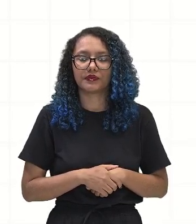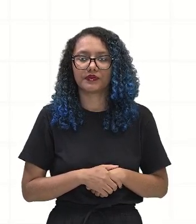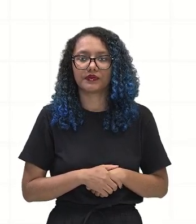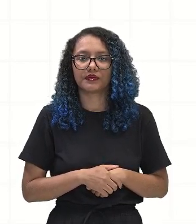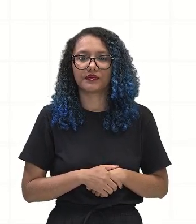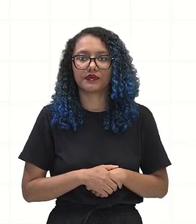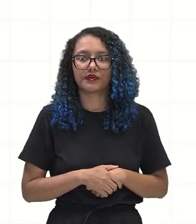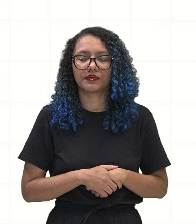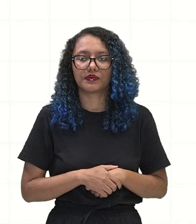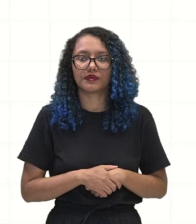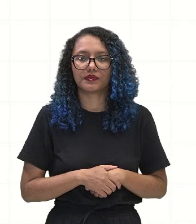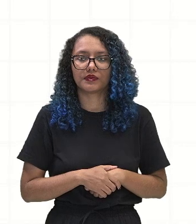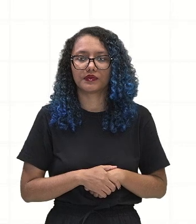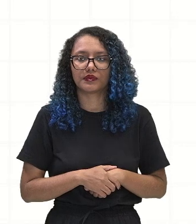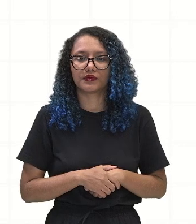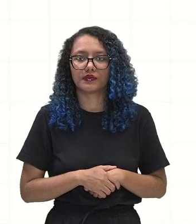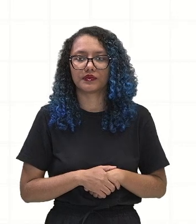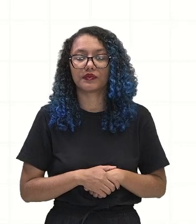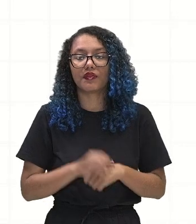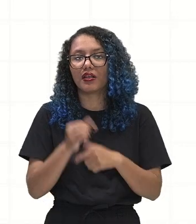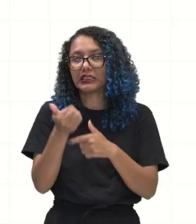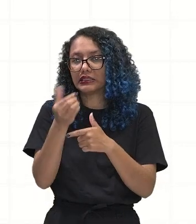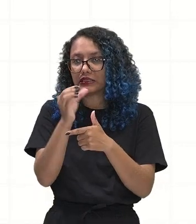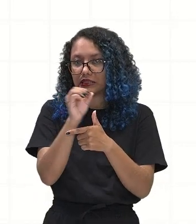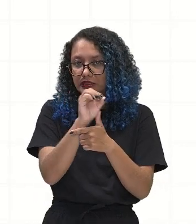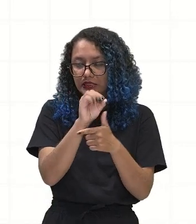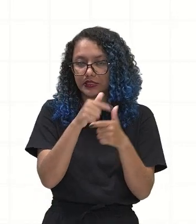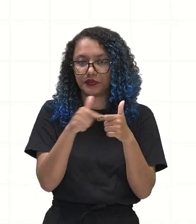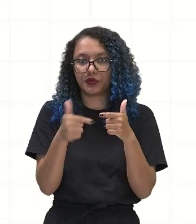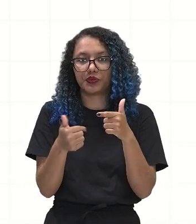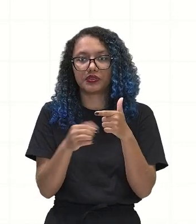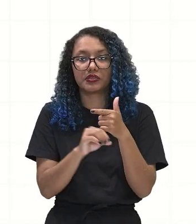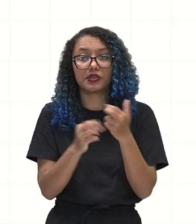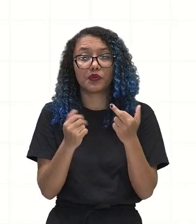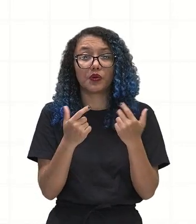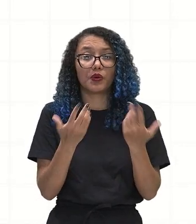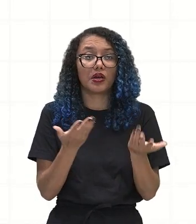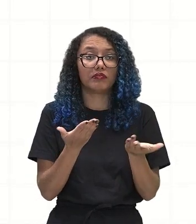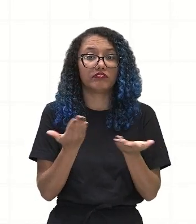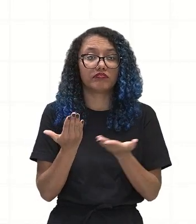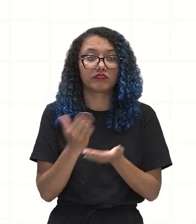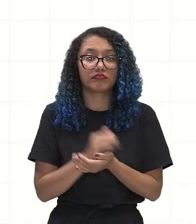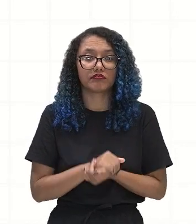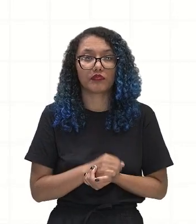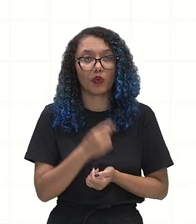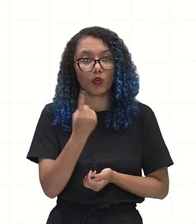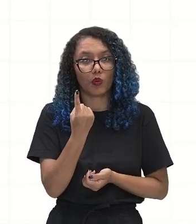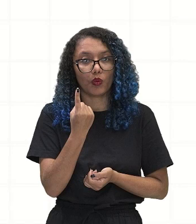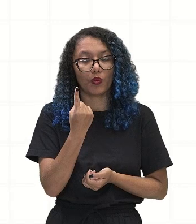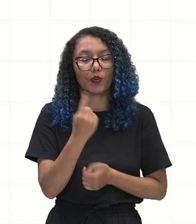100%. 100 dividido para 100 é igual a 1.